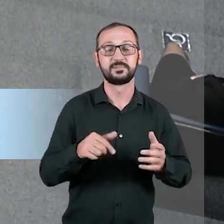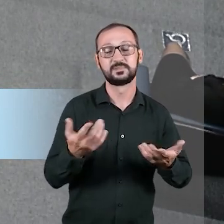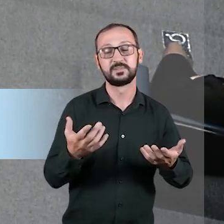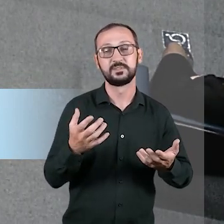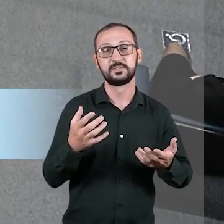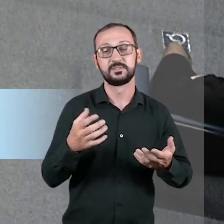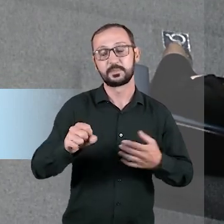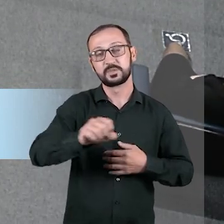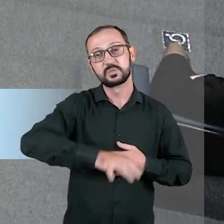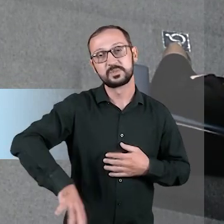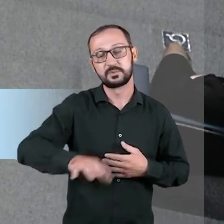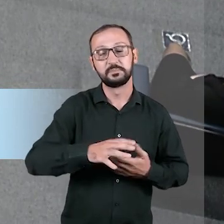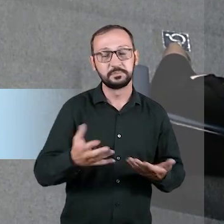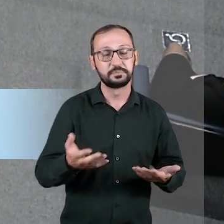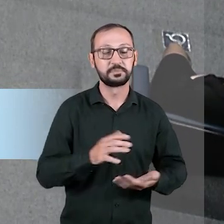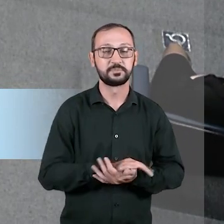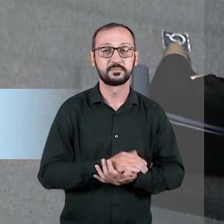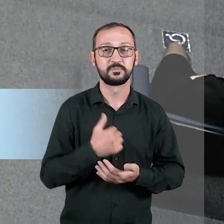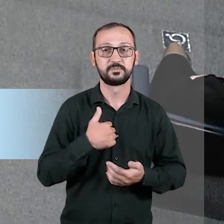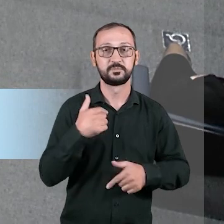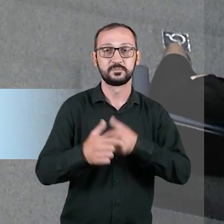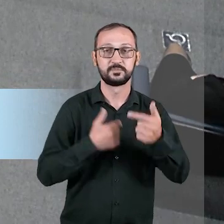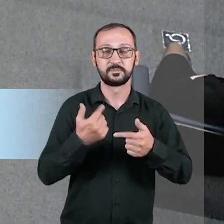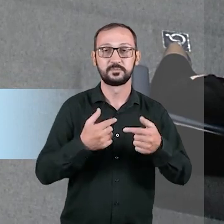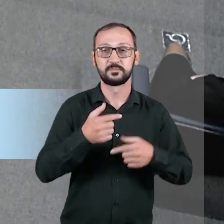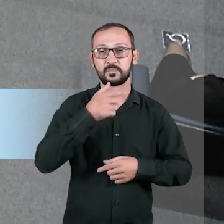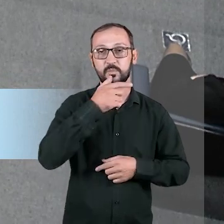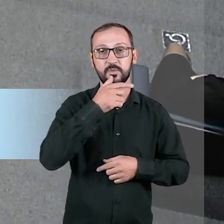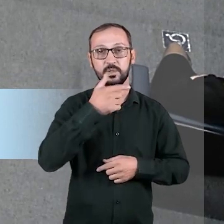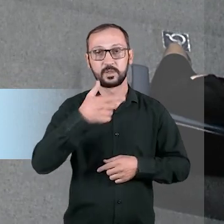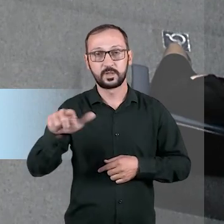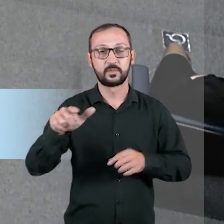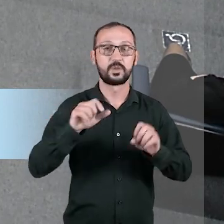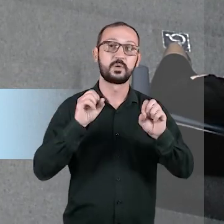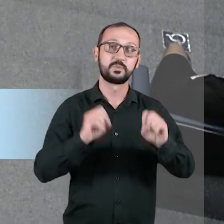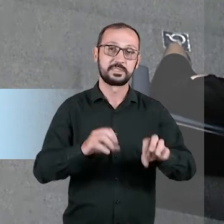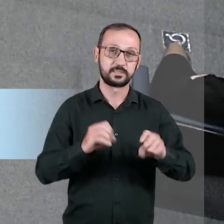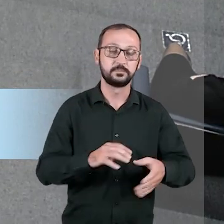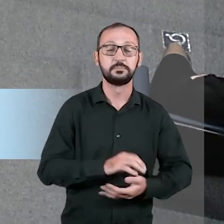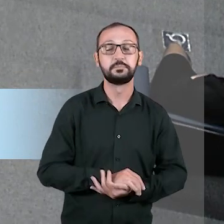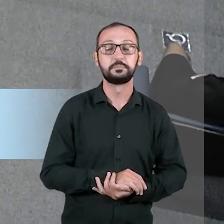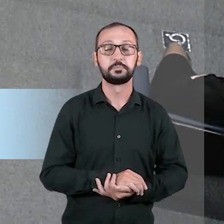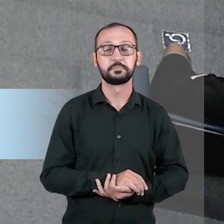bem considerado socialmente. Sim. Aí eu trabalho com línguas, trabalho com ensino.